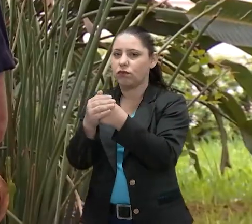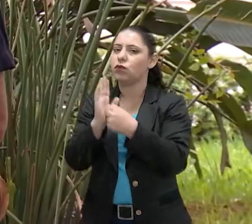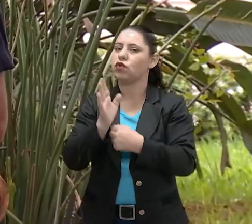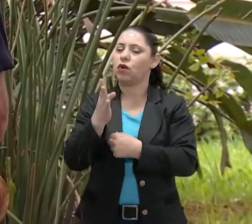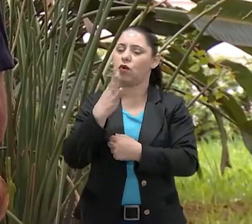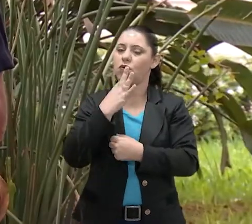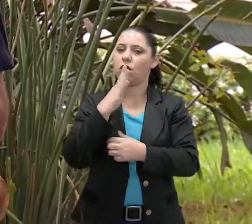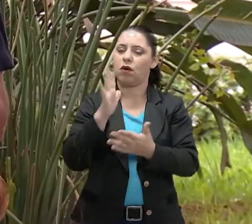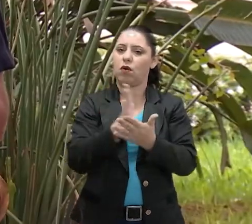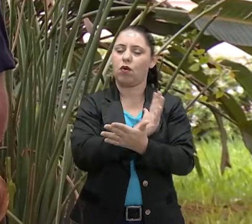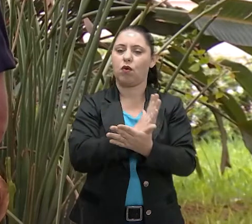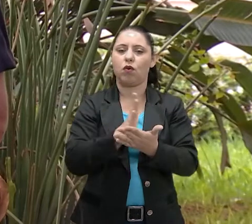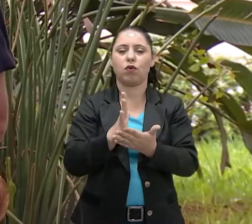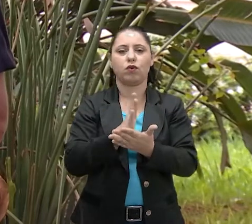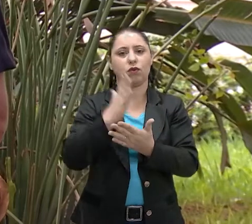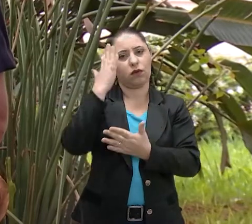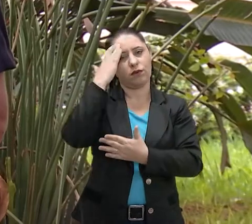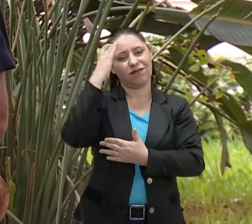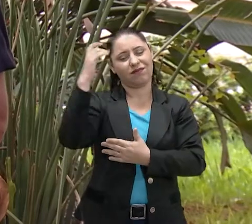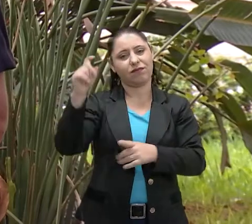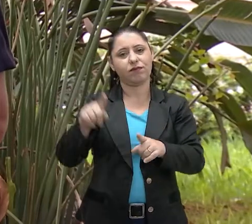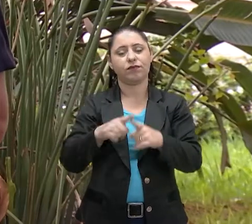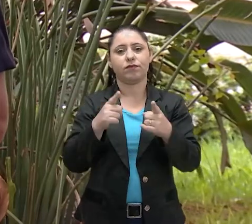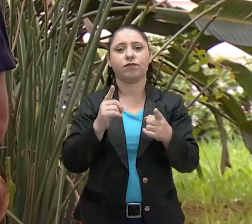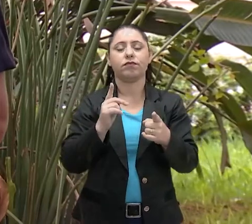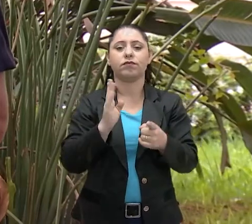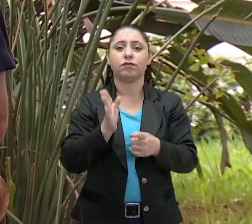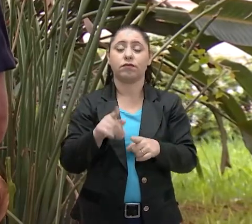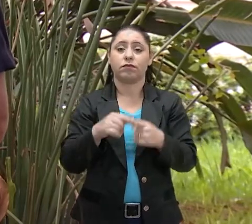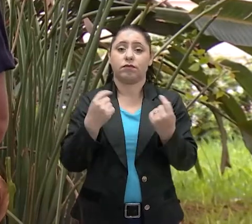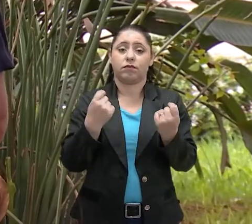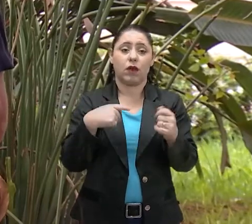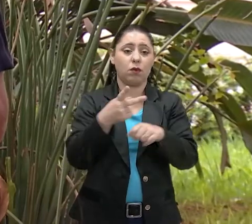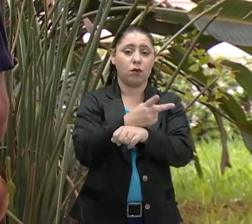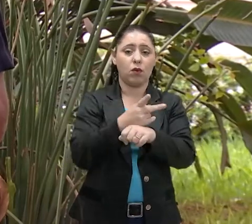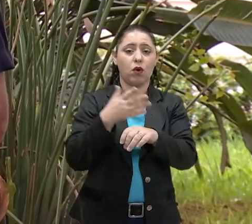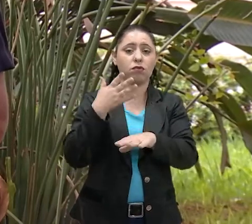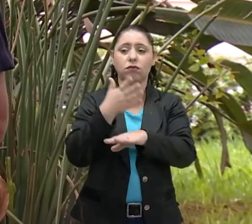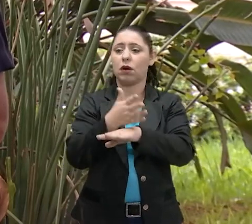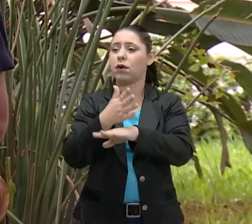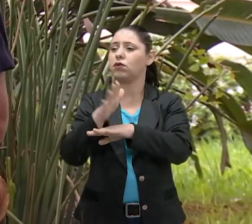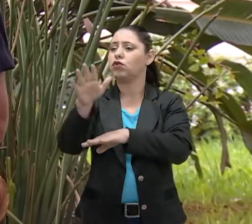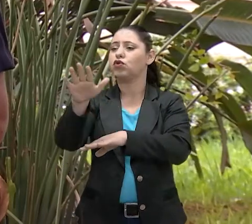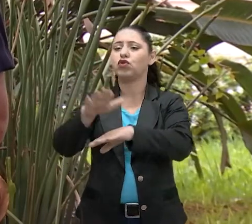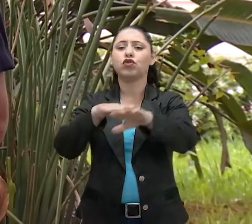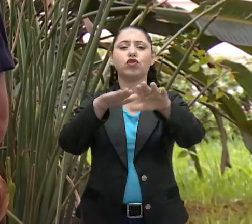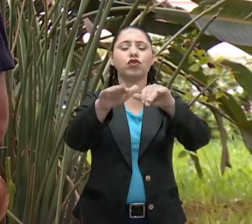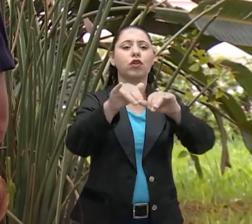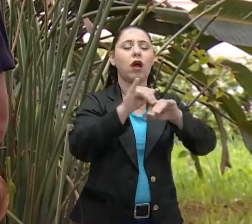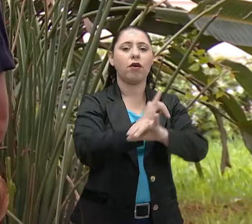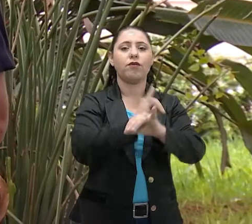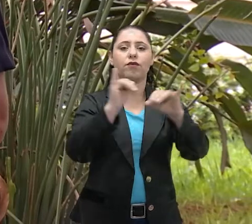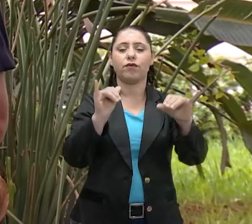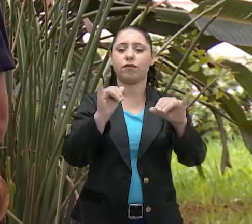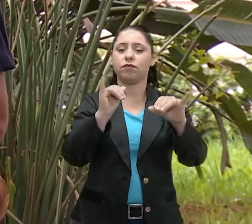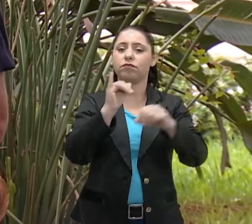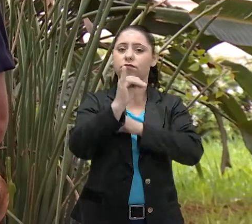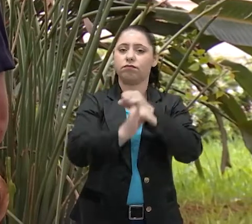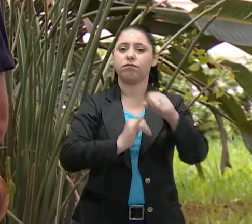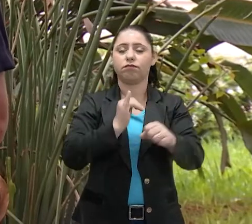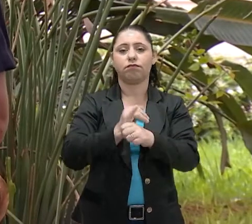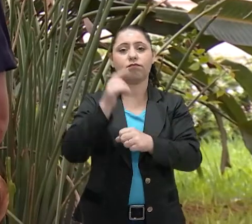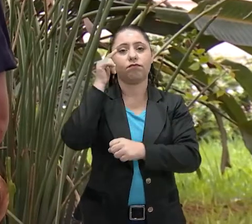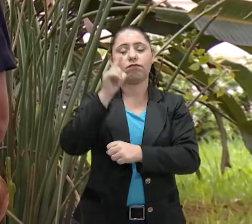Nós já conhecíamos alguns autores já, mas aí tivemos que buscar, né? Fizemos uma busca anunciando na